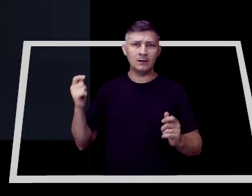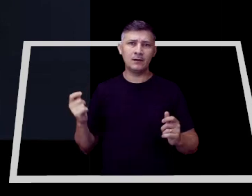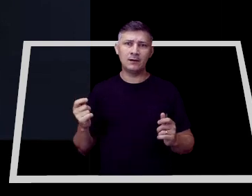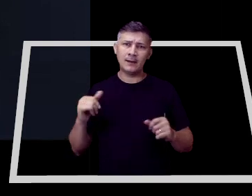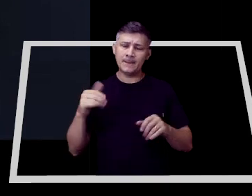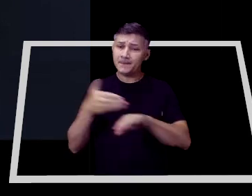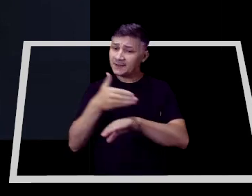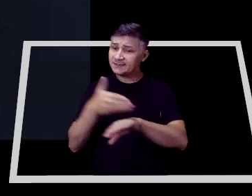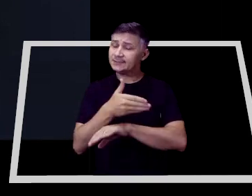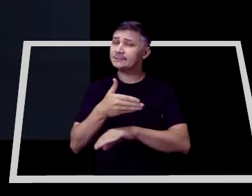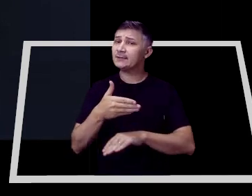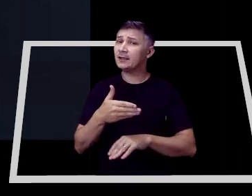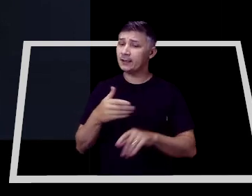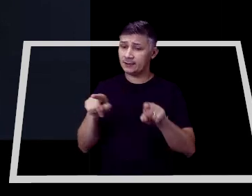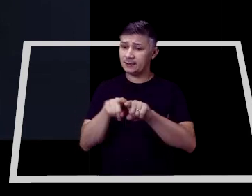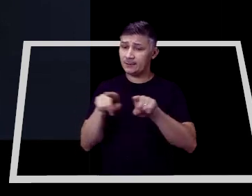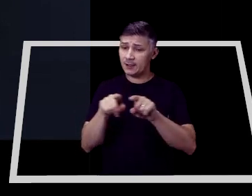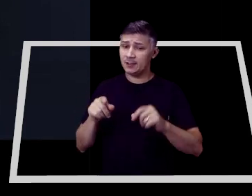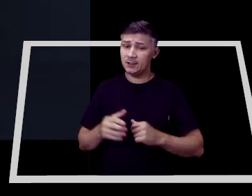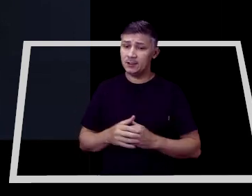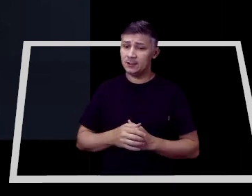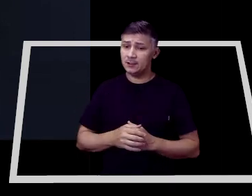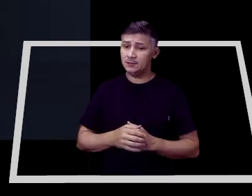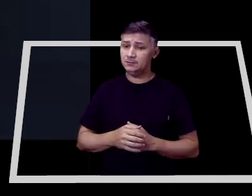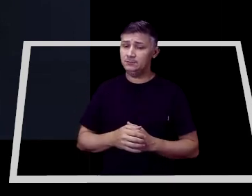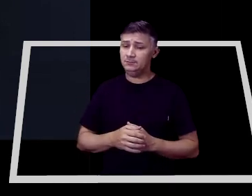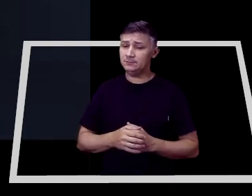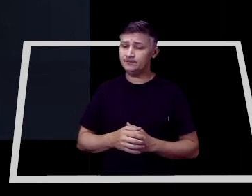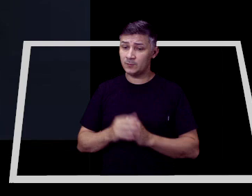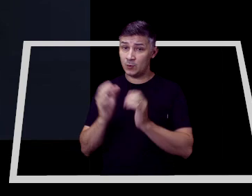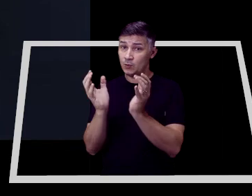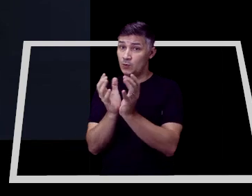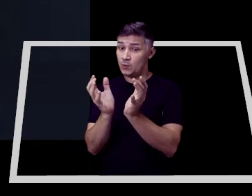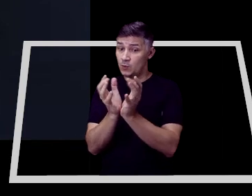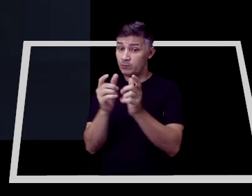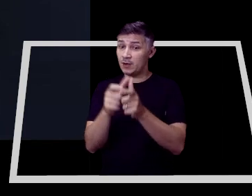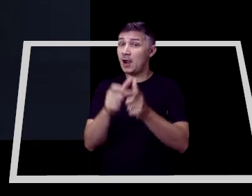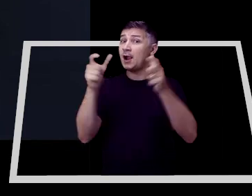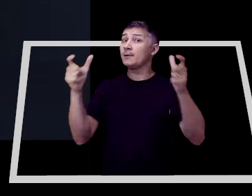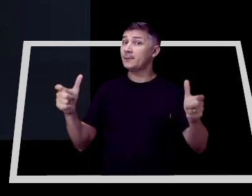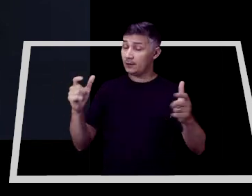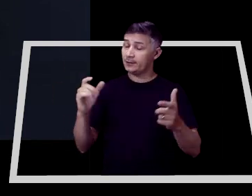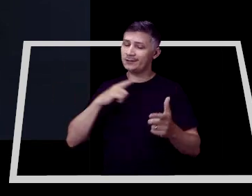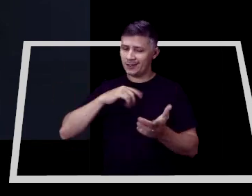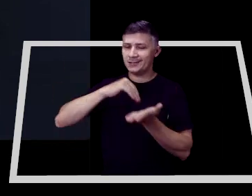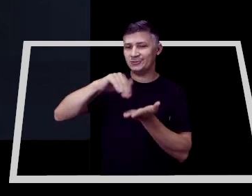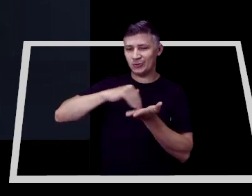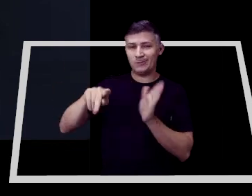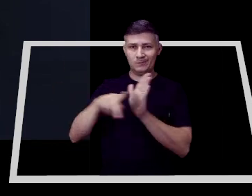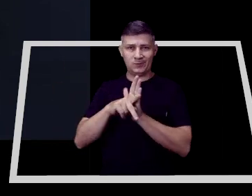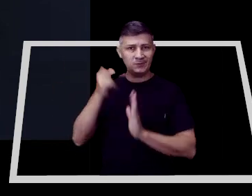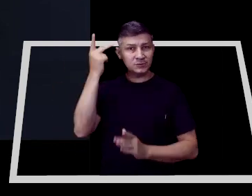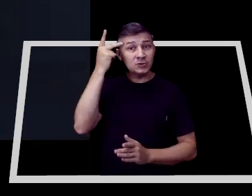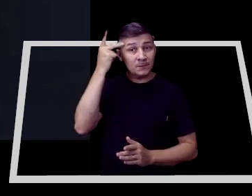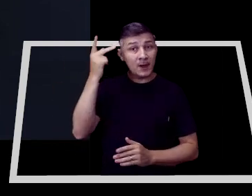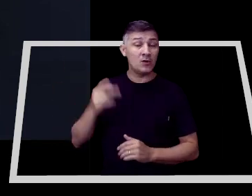participa aí também com com uma equipe ampliada, né, com alguns escritórios aqui